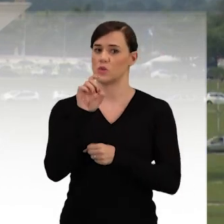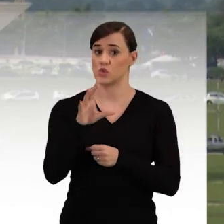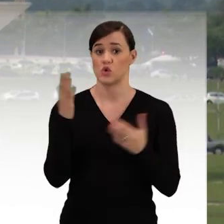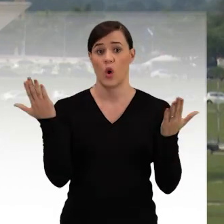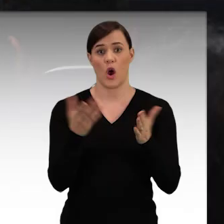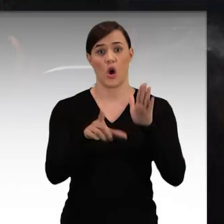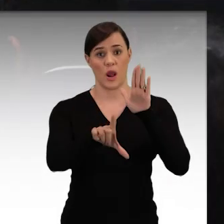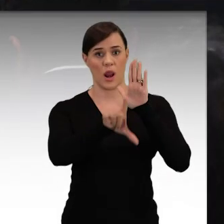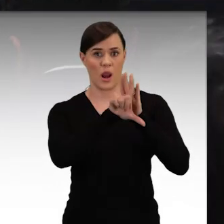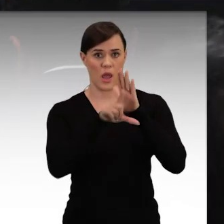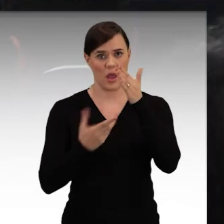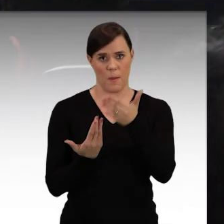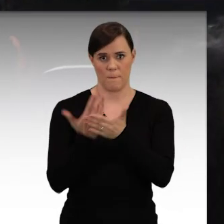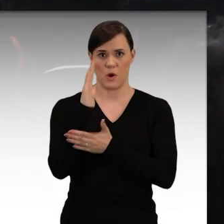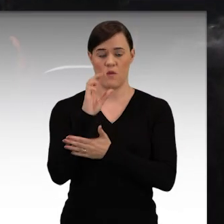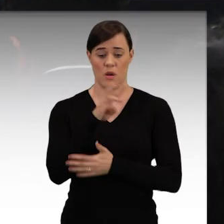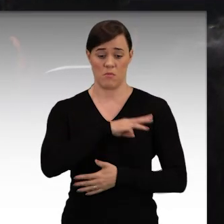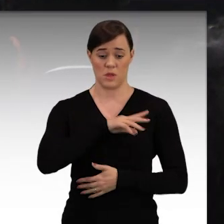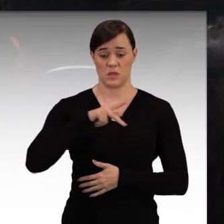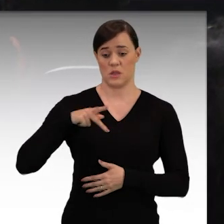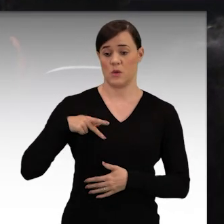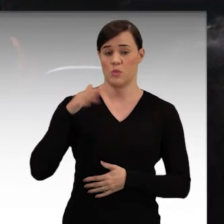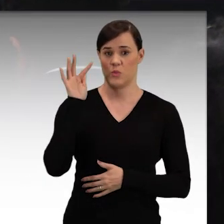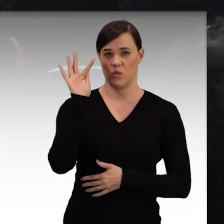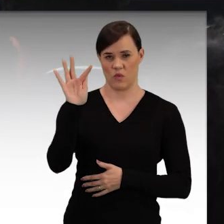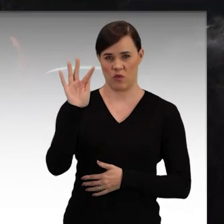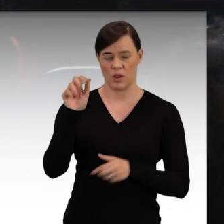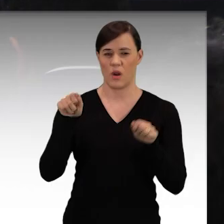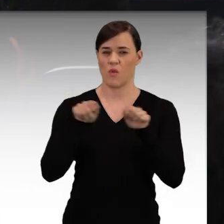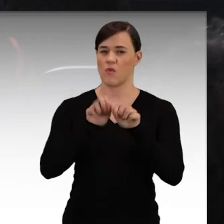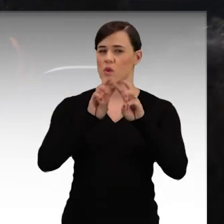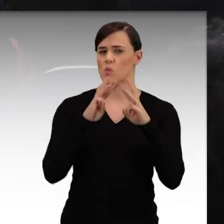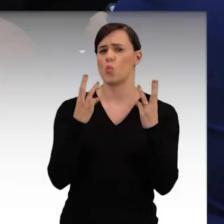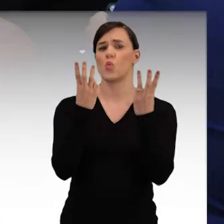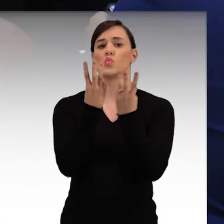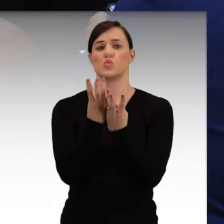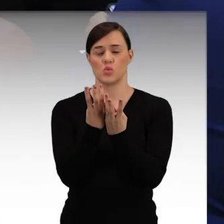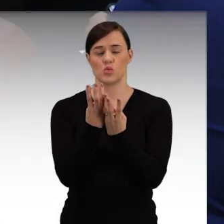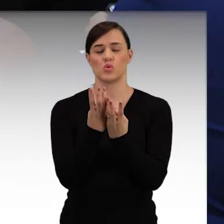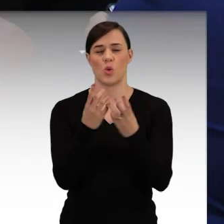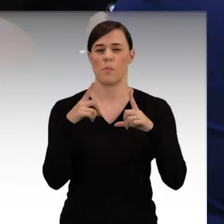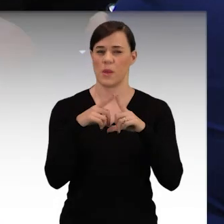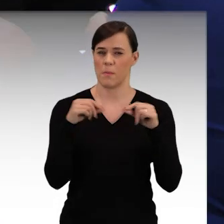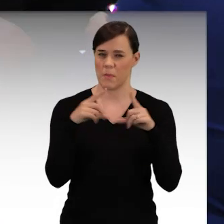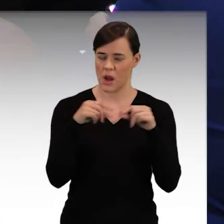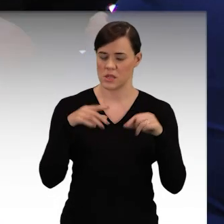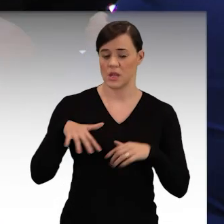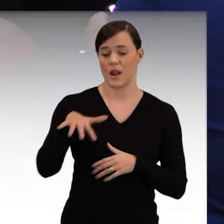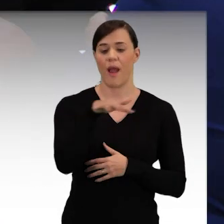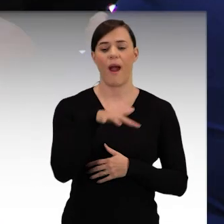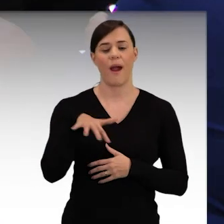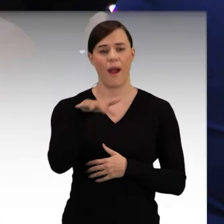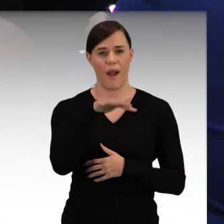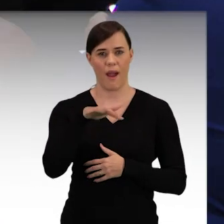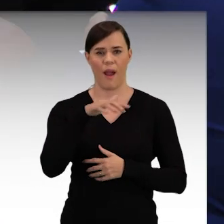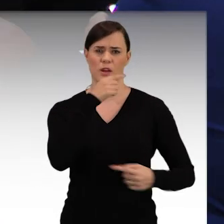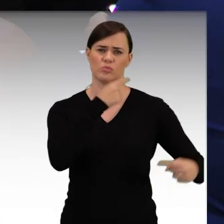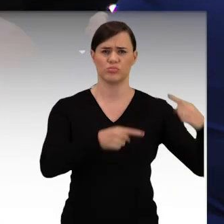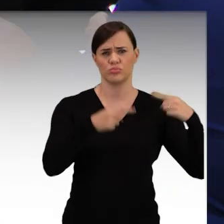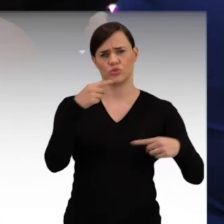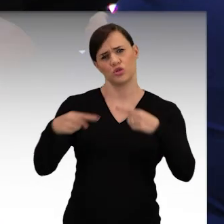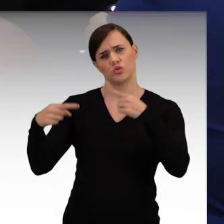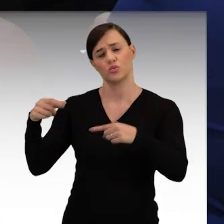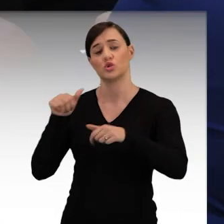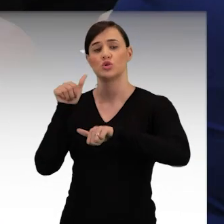saiu agora. O Ministério Público Federal promoveu um workshop em Brasília com quem atua nesse mercado para discutir